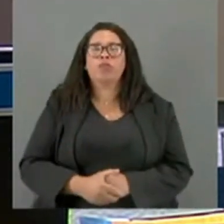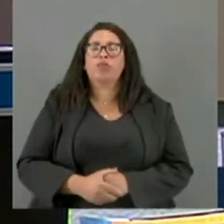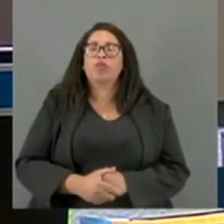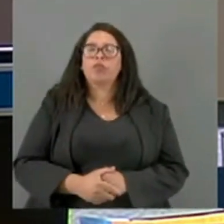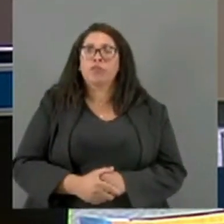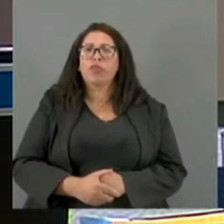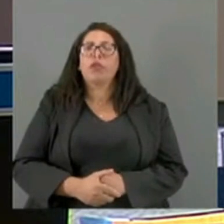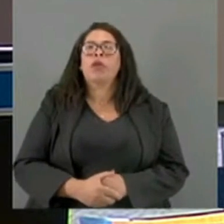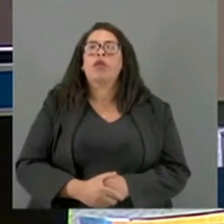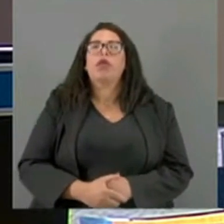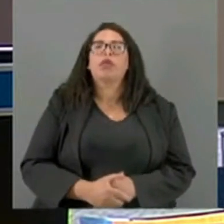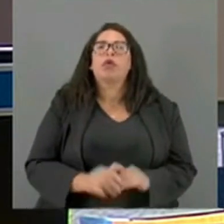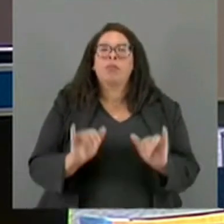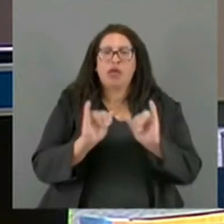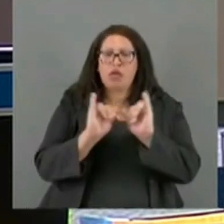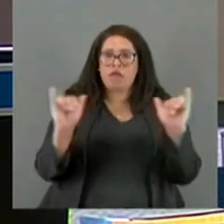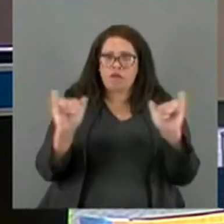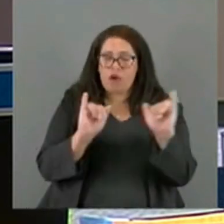Gostaria de expressar